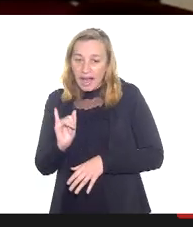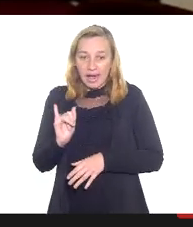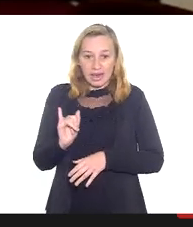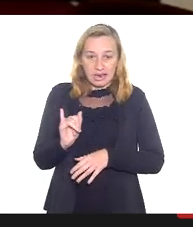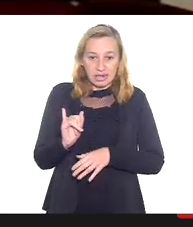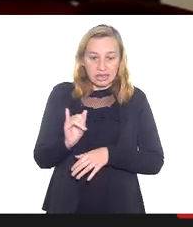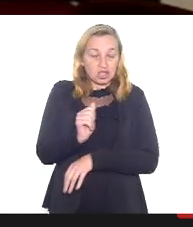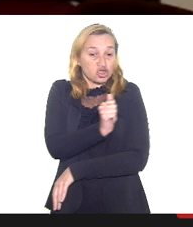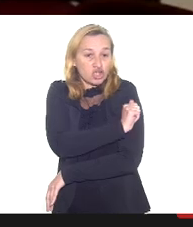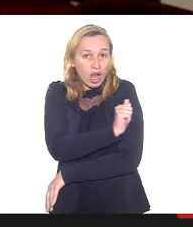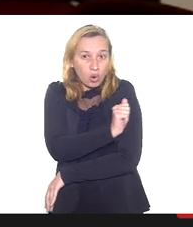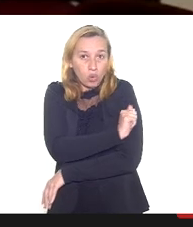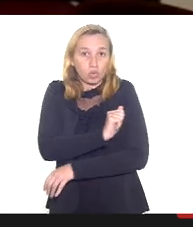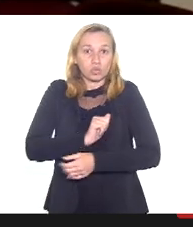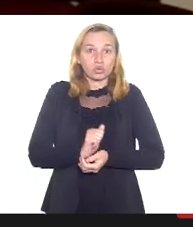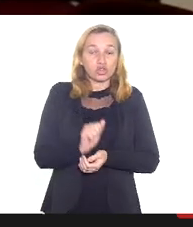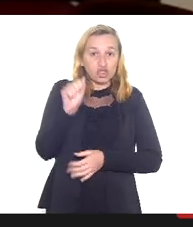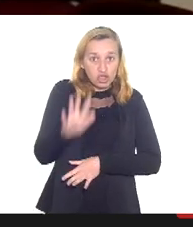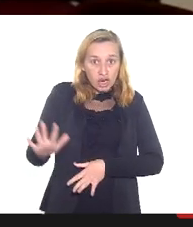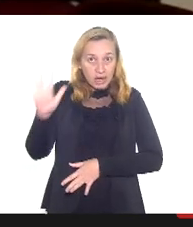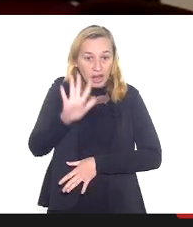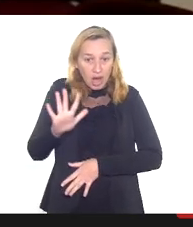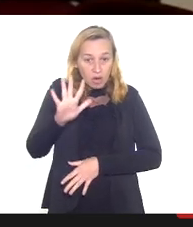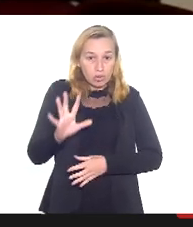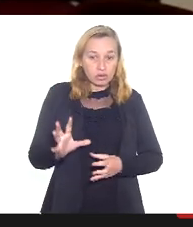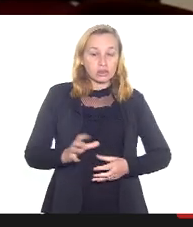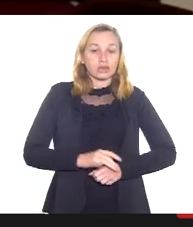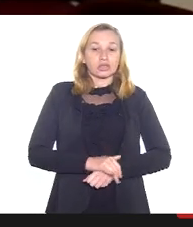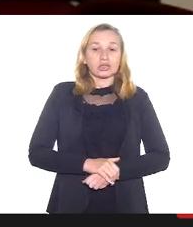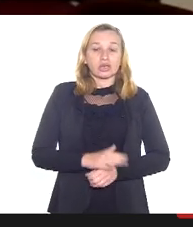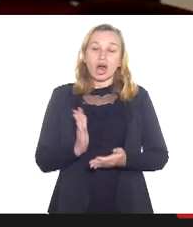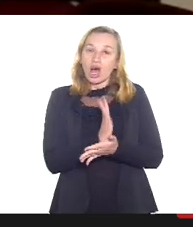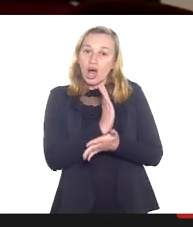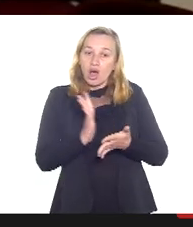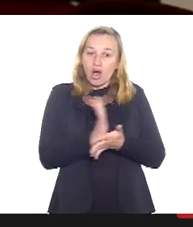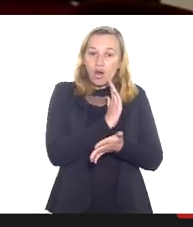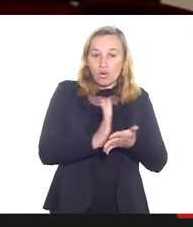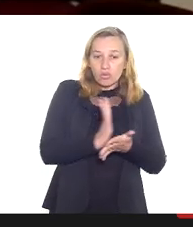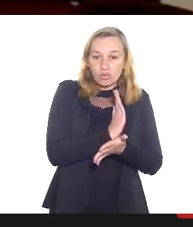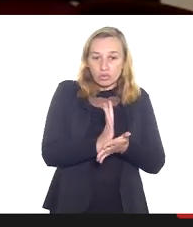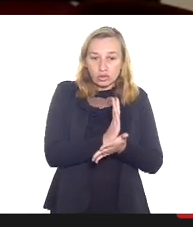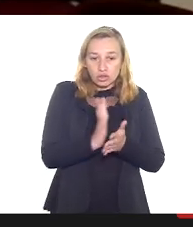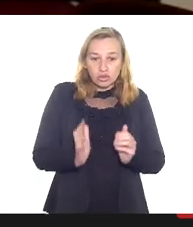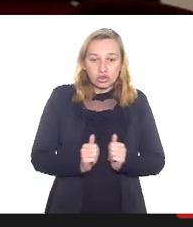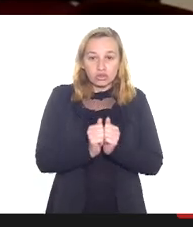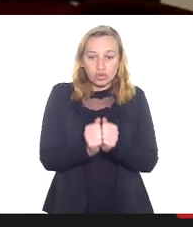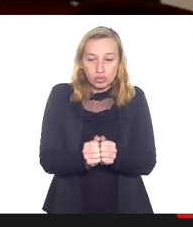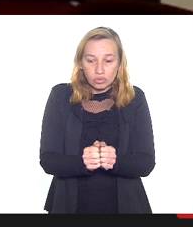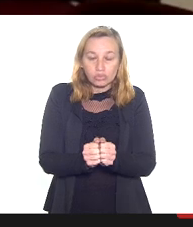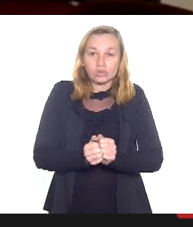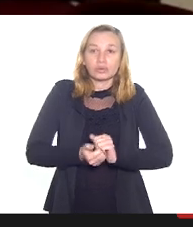do Conselho Escolar de uma forma geral, Grêmio também, alguns Grêmios participando.